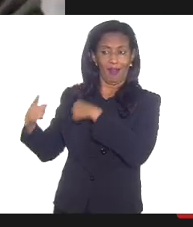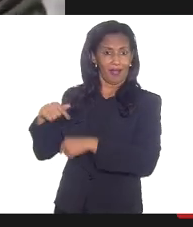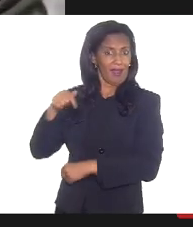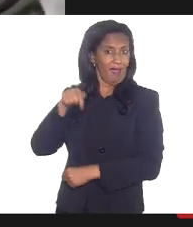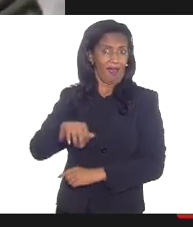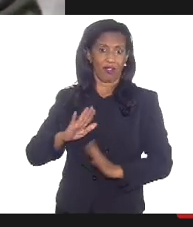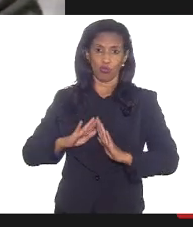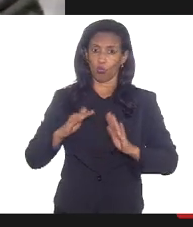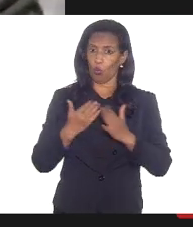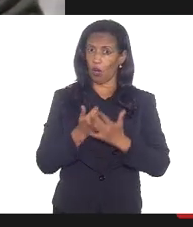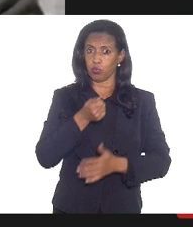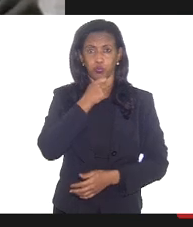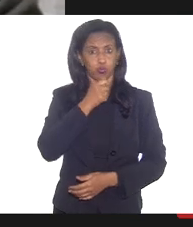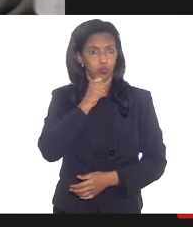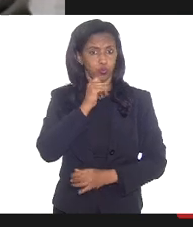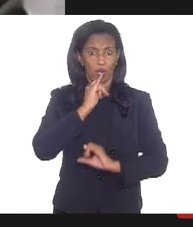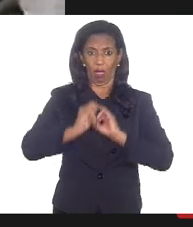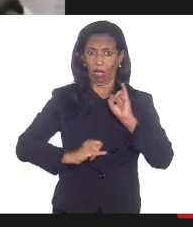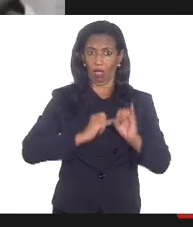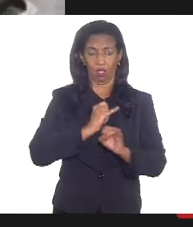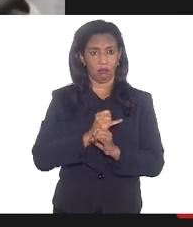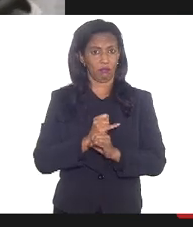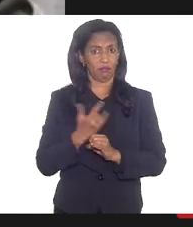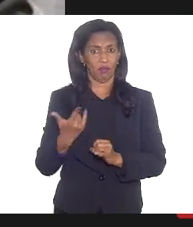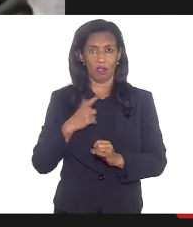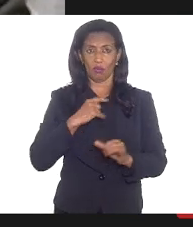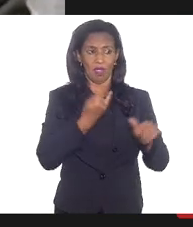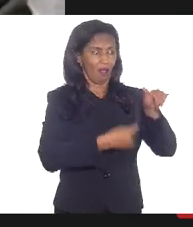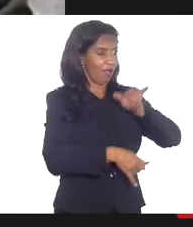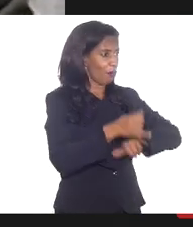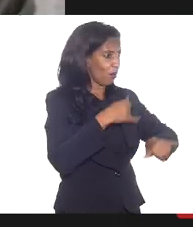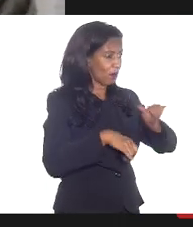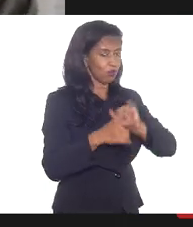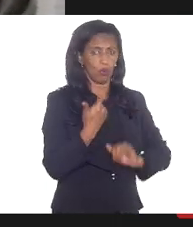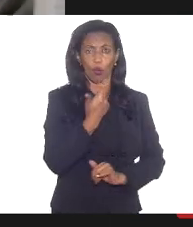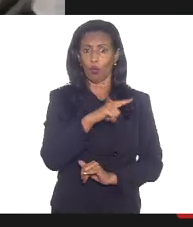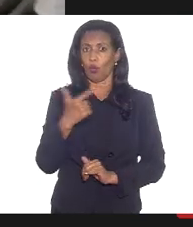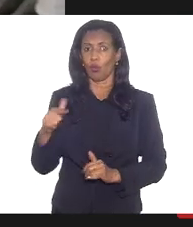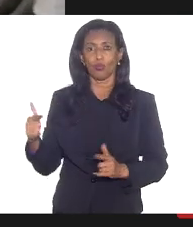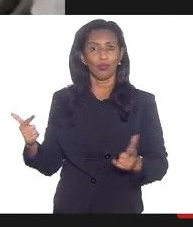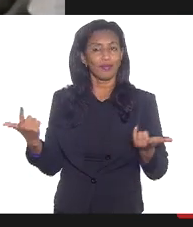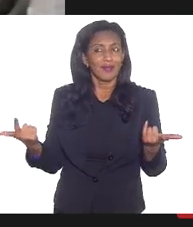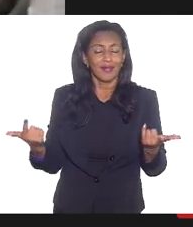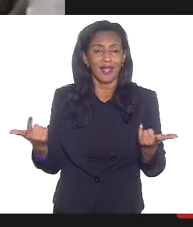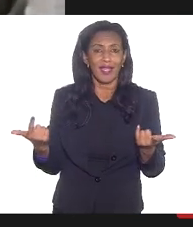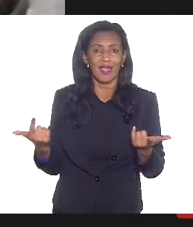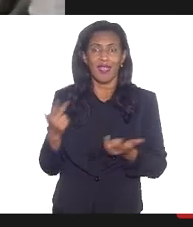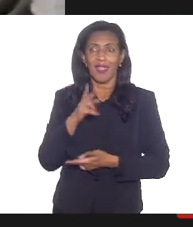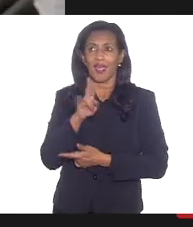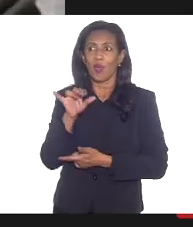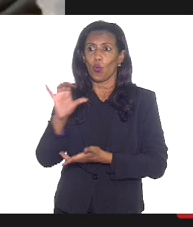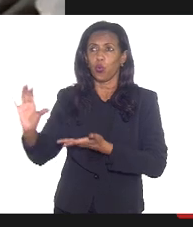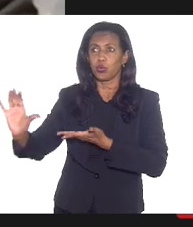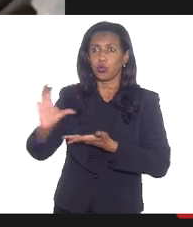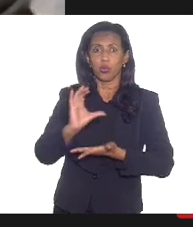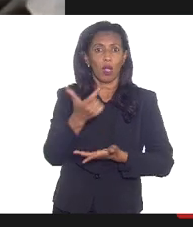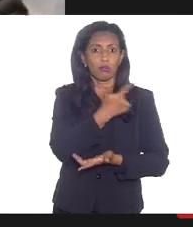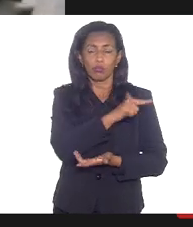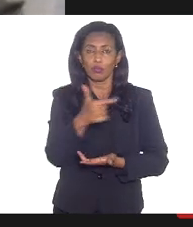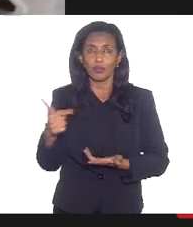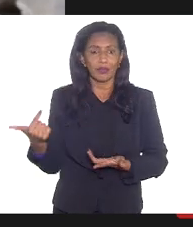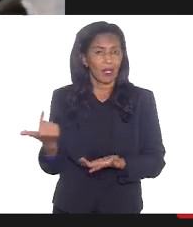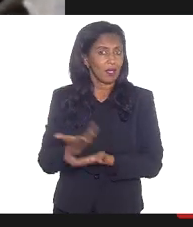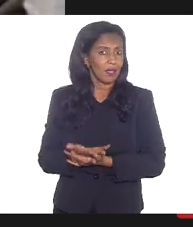acesso. E a gente não tem laboratório, a gente não tem tantos recursos assim. Então, é uma coisa